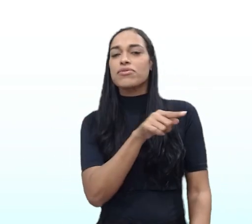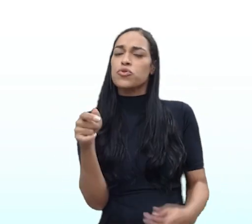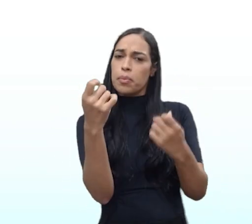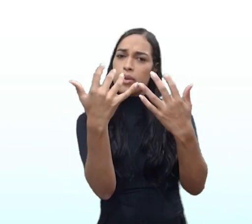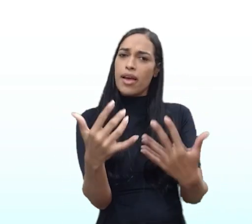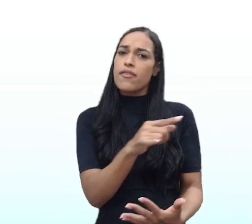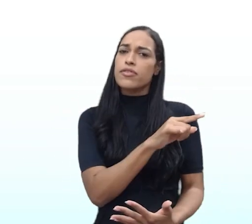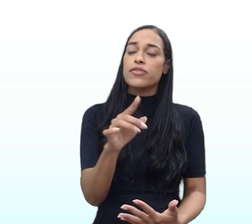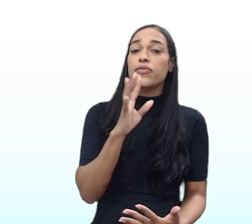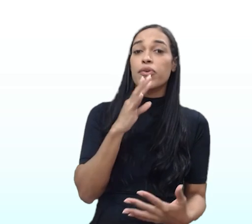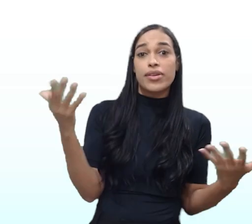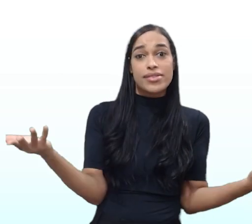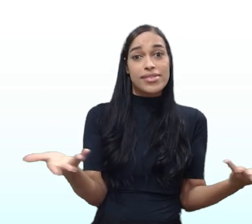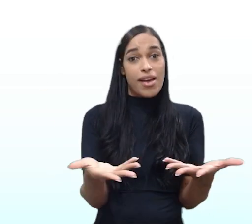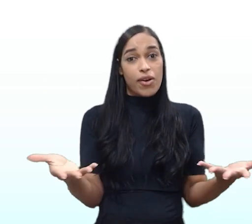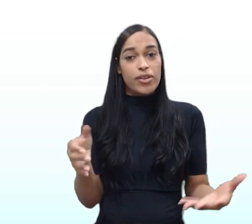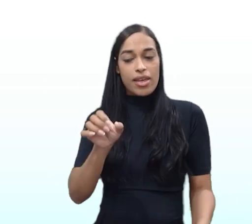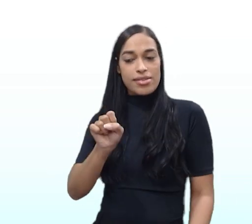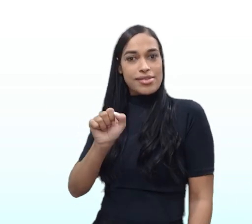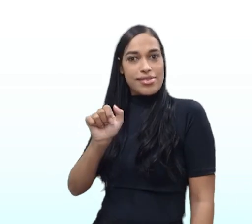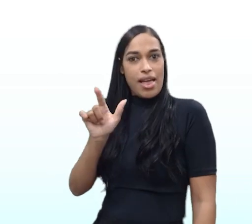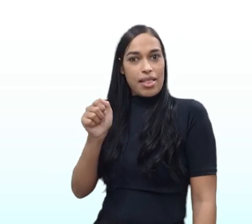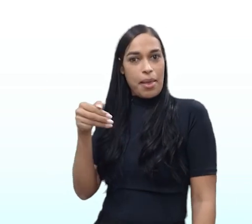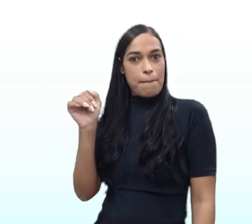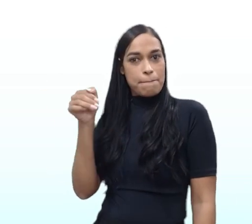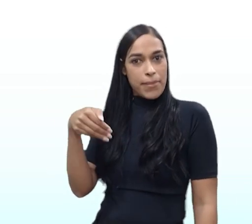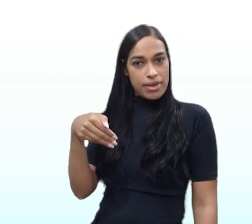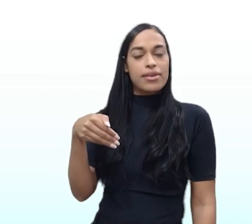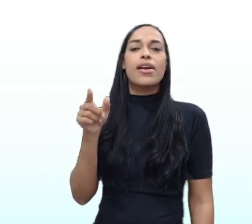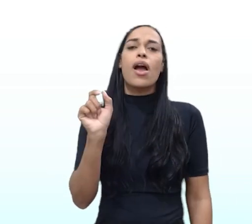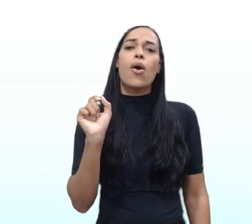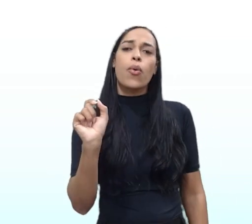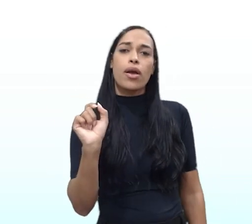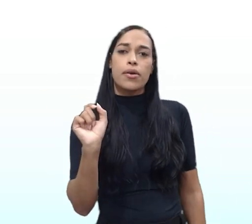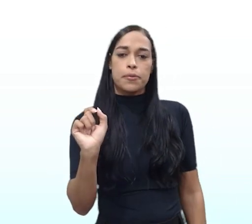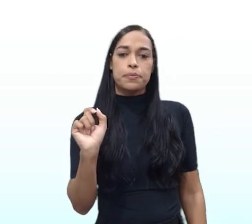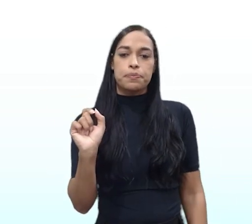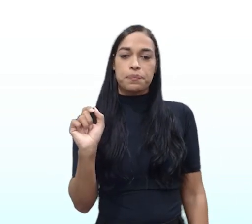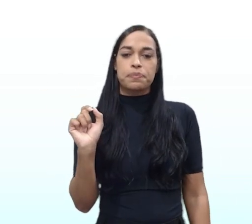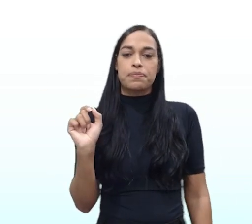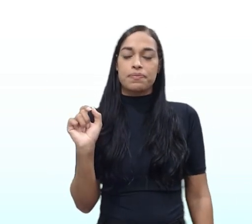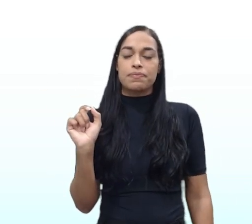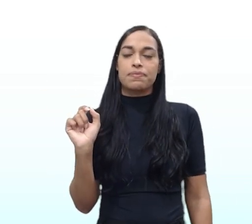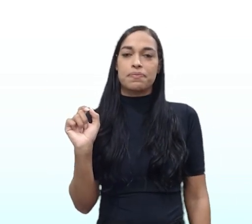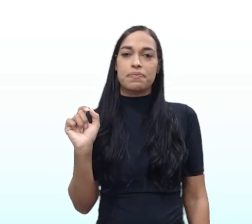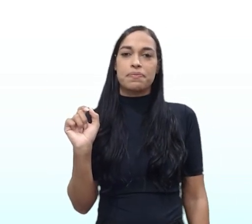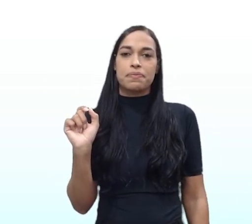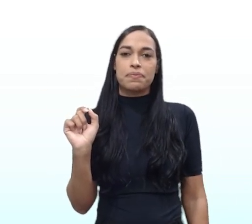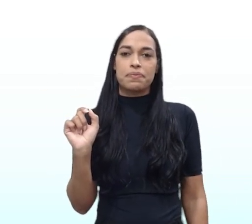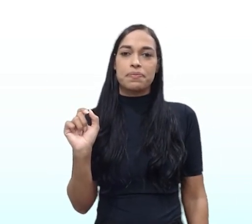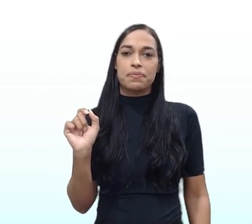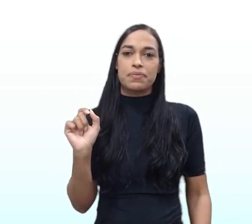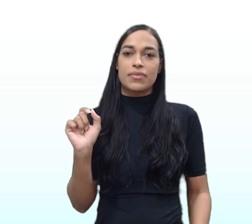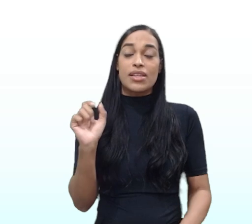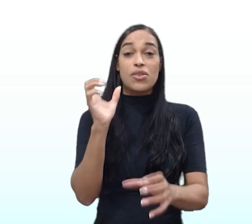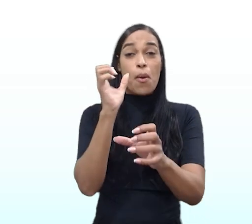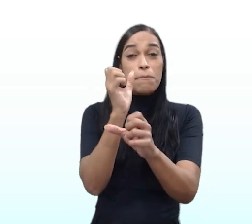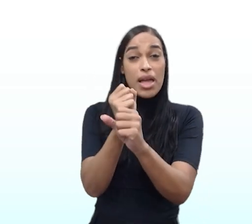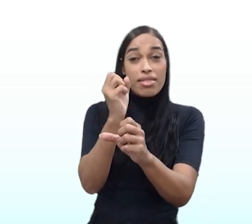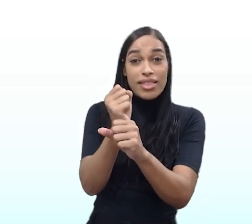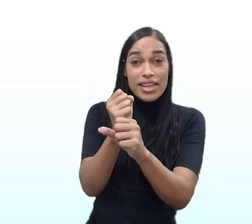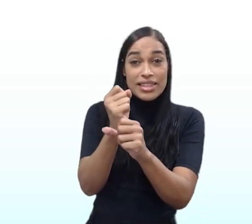comigo. Porque o Salamim, ele é uma caixa com